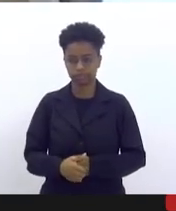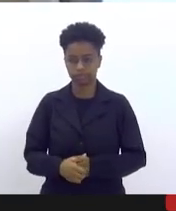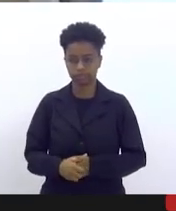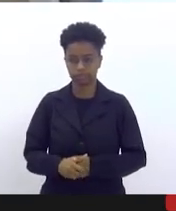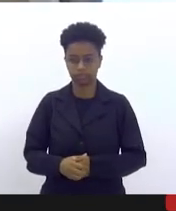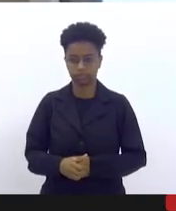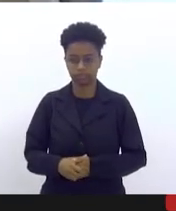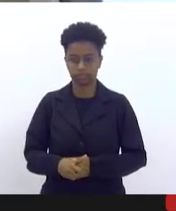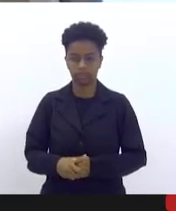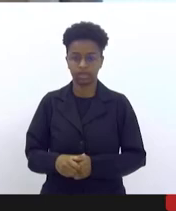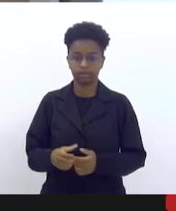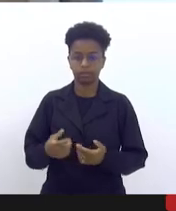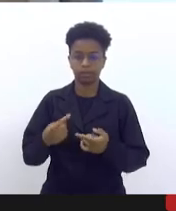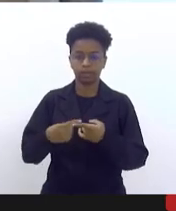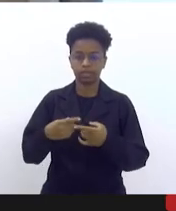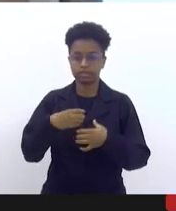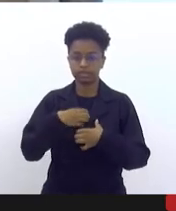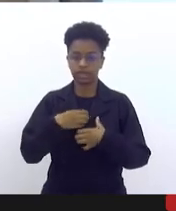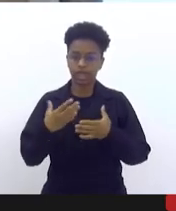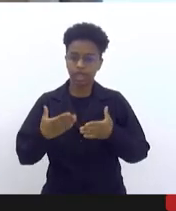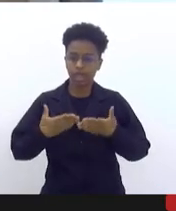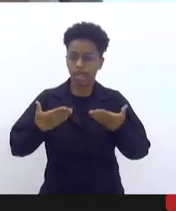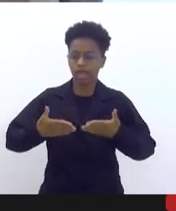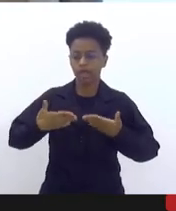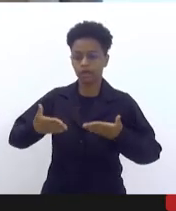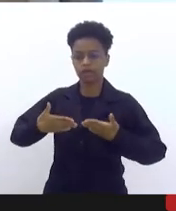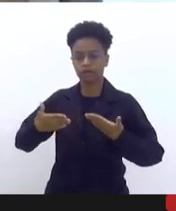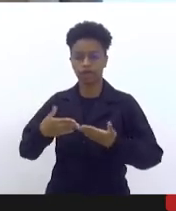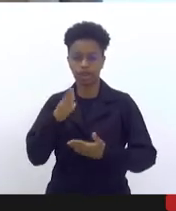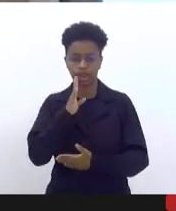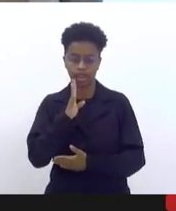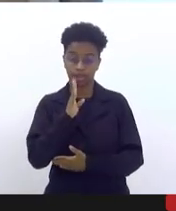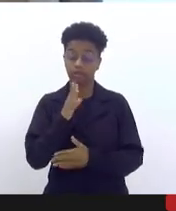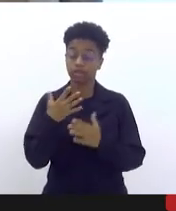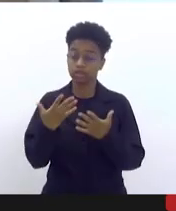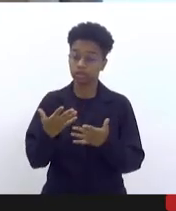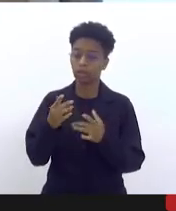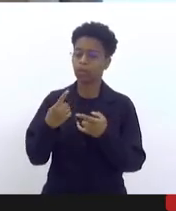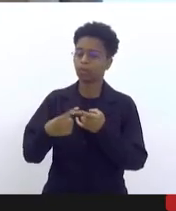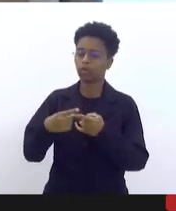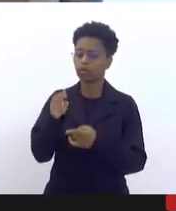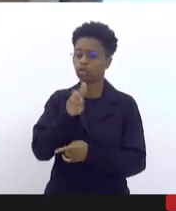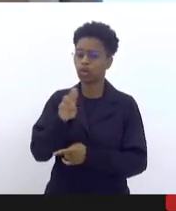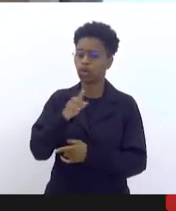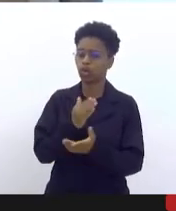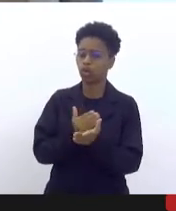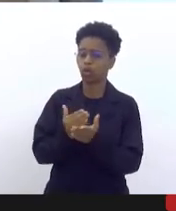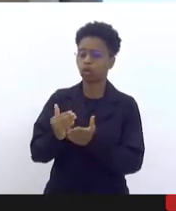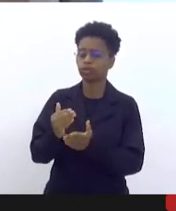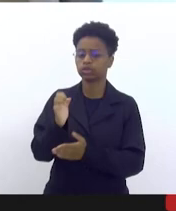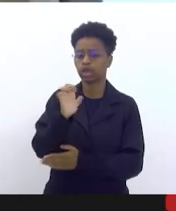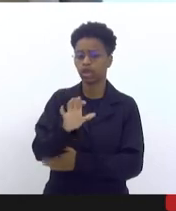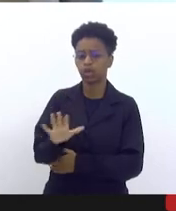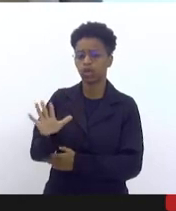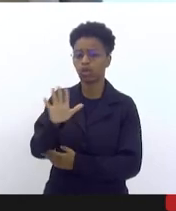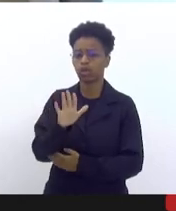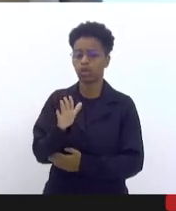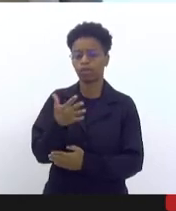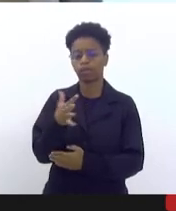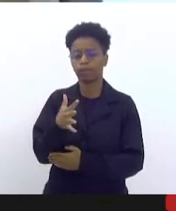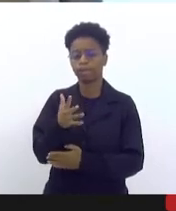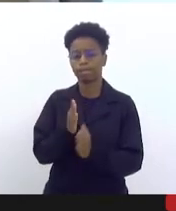Euforia legal né porque esse nome Isso é uma tendência que começou né Europa ali especialmente a partir dos